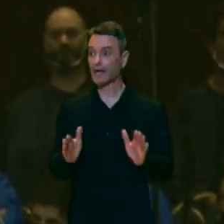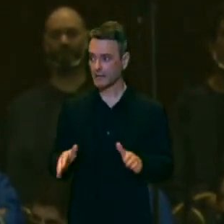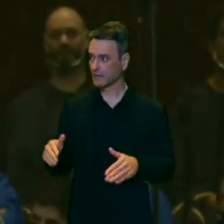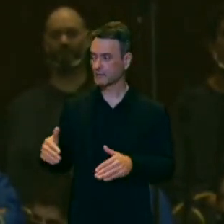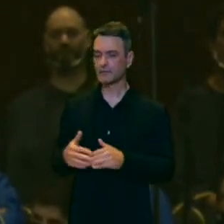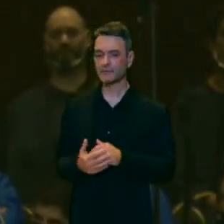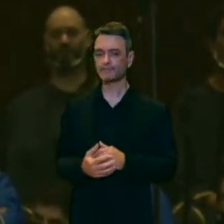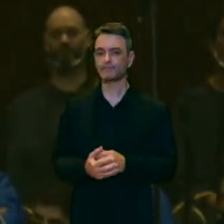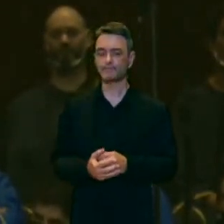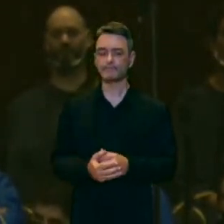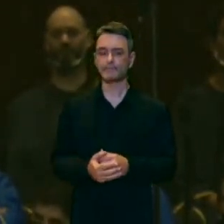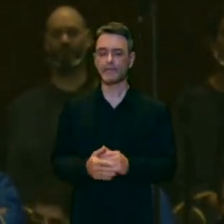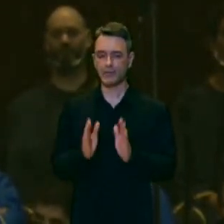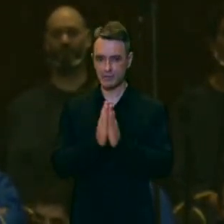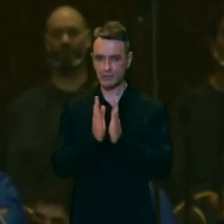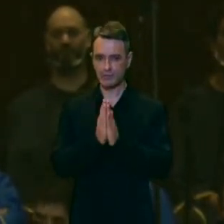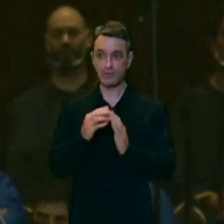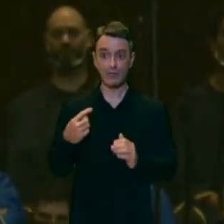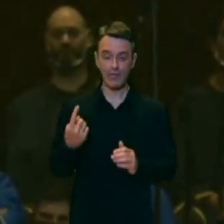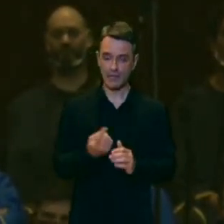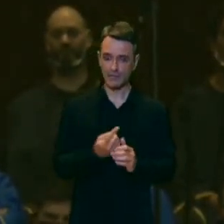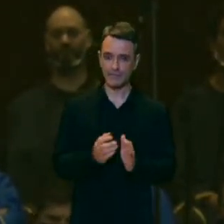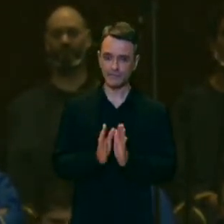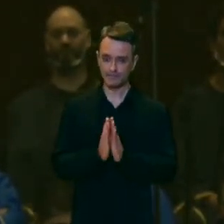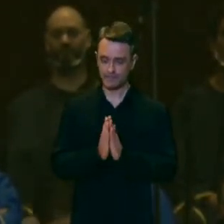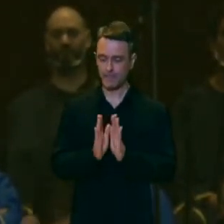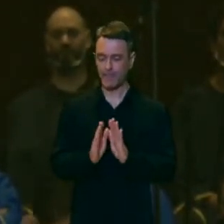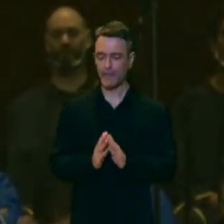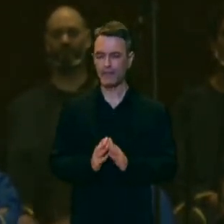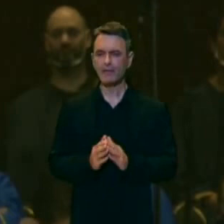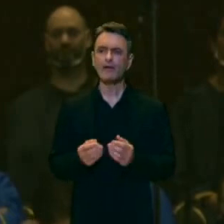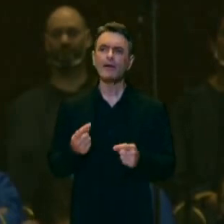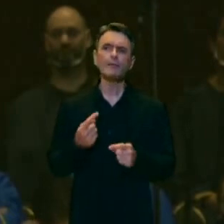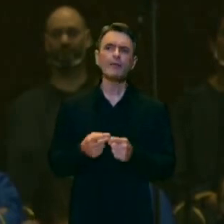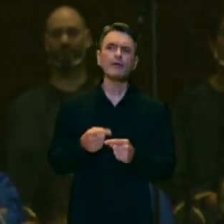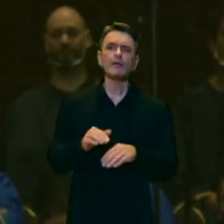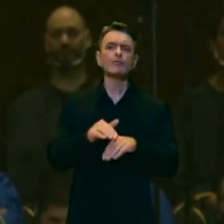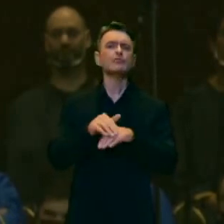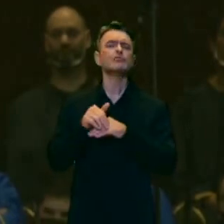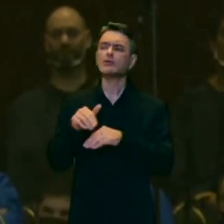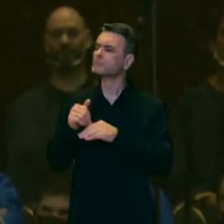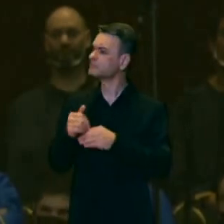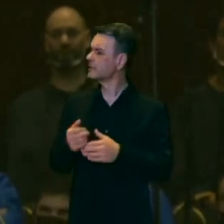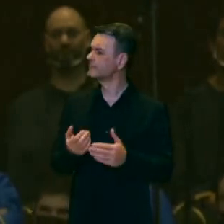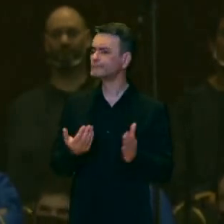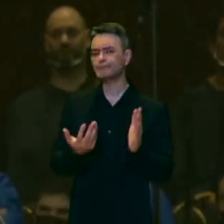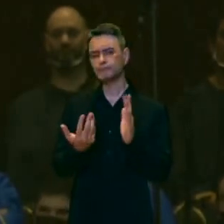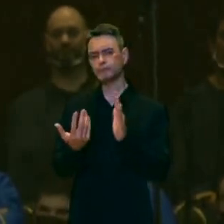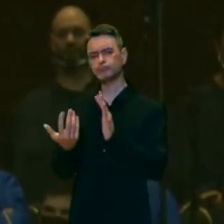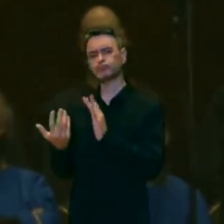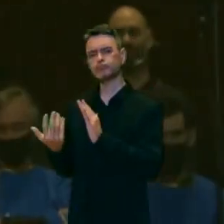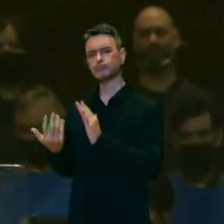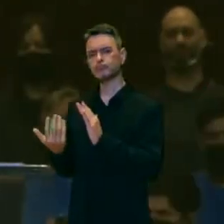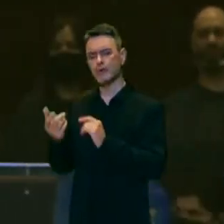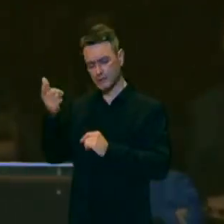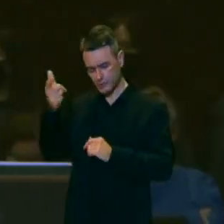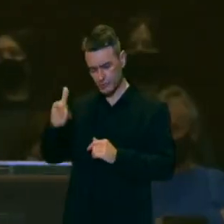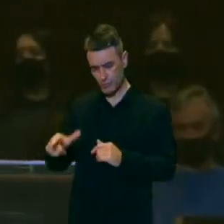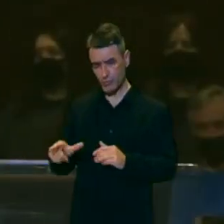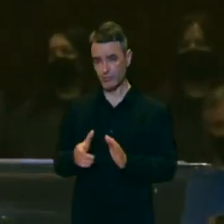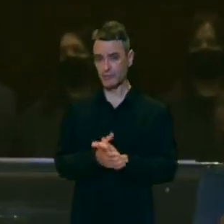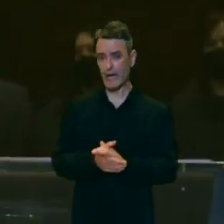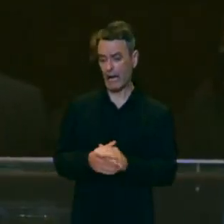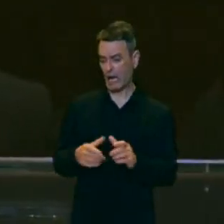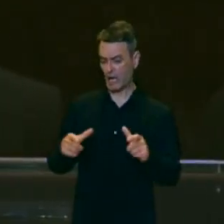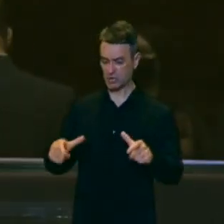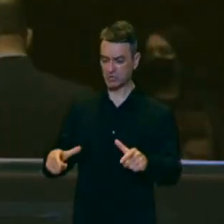orar. E eu sempre digo, por que eu chamo para vir aqui na frente? E vou repetir de novo. Não é porque esse